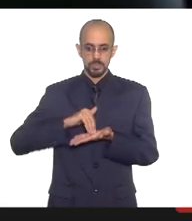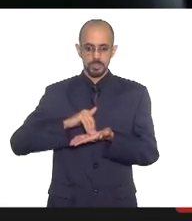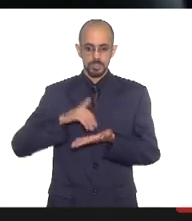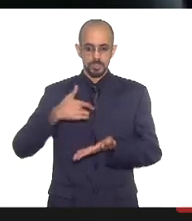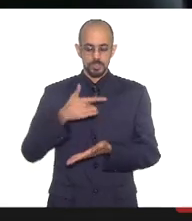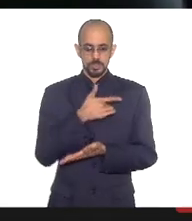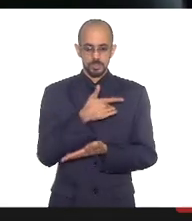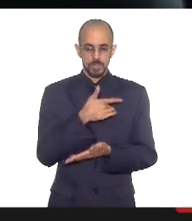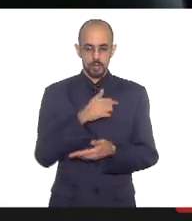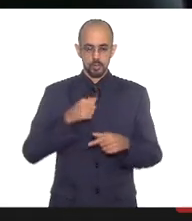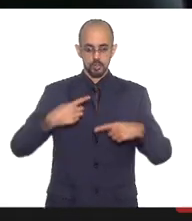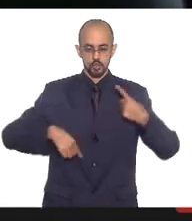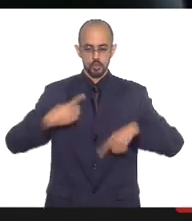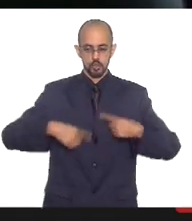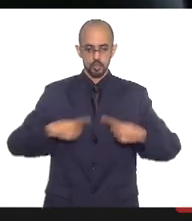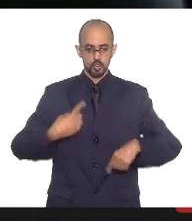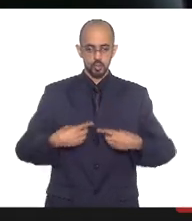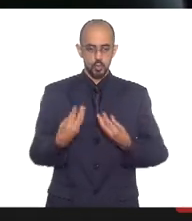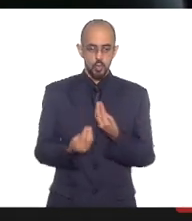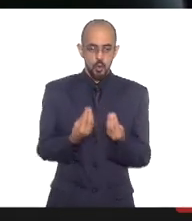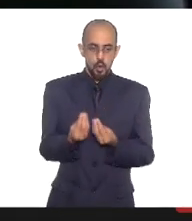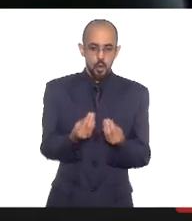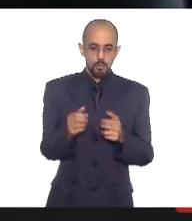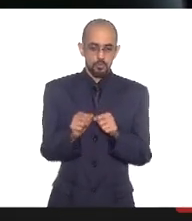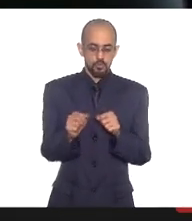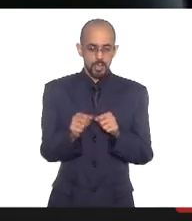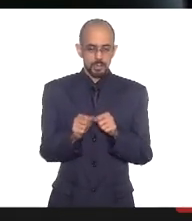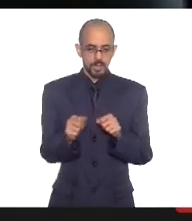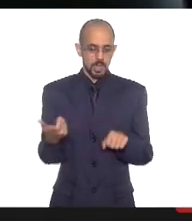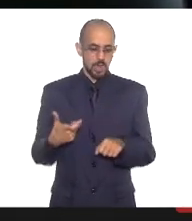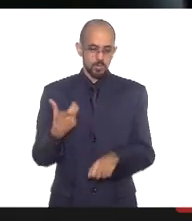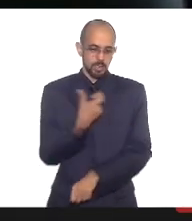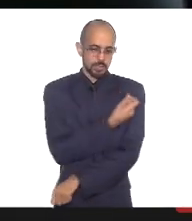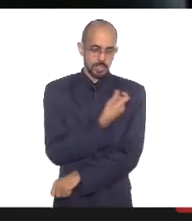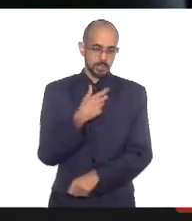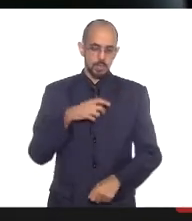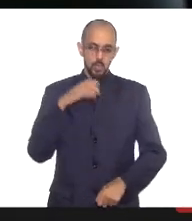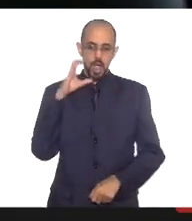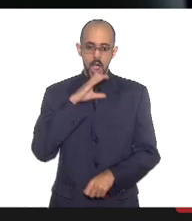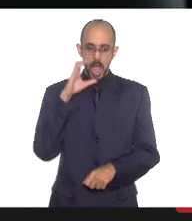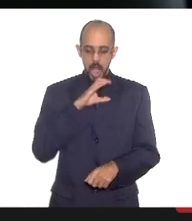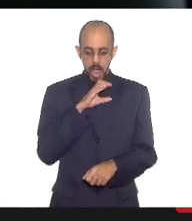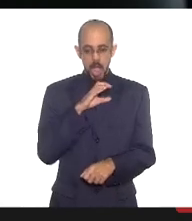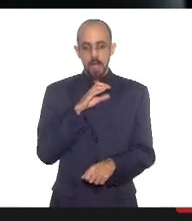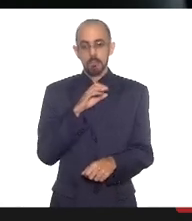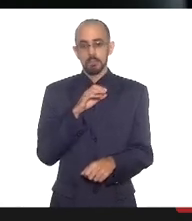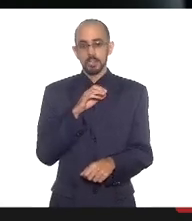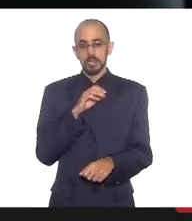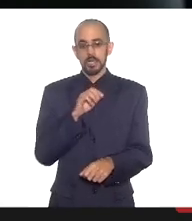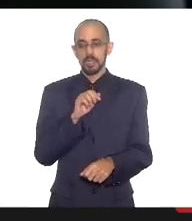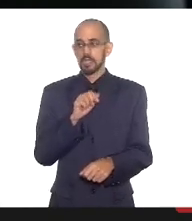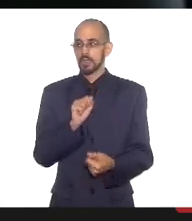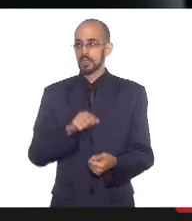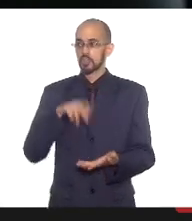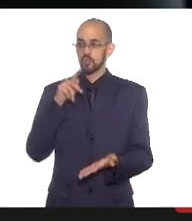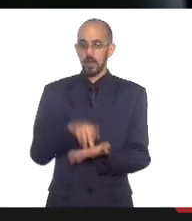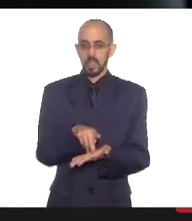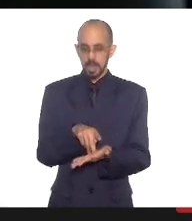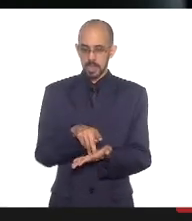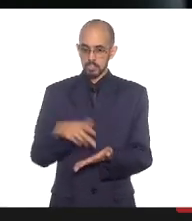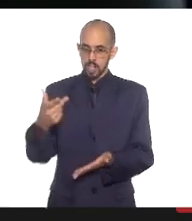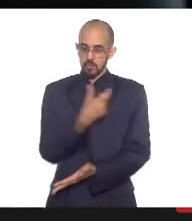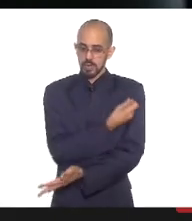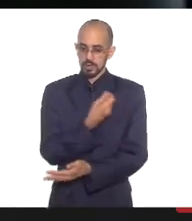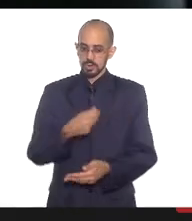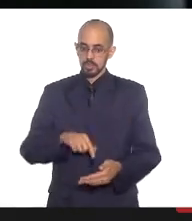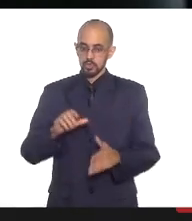é discutindo aí como tornar eficiente e efetiva a vacinação desses